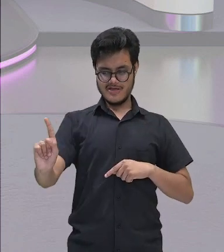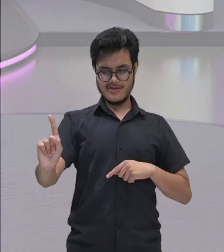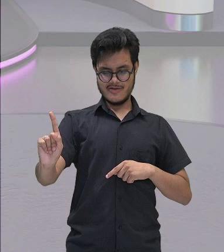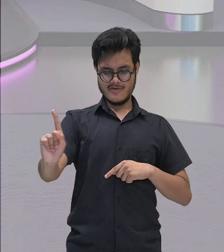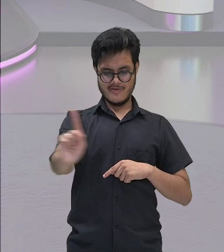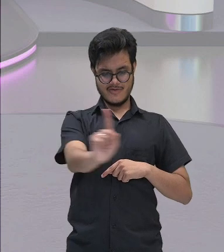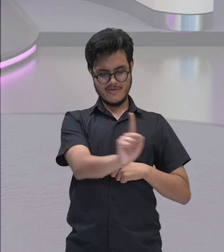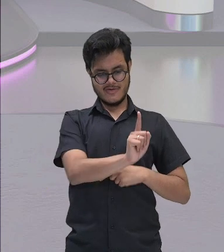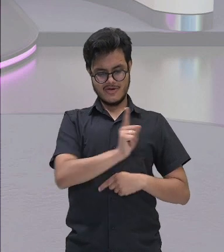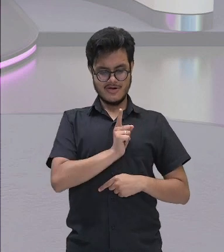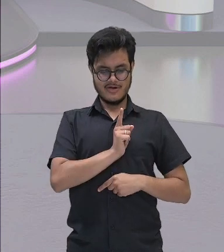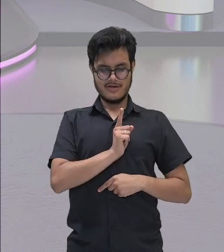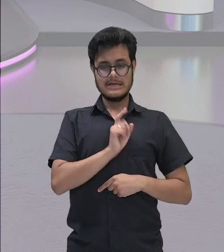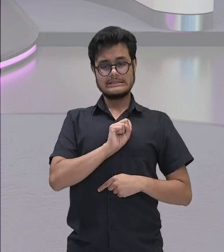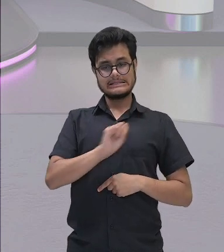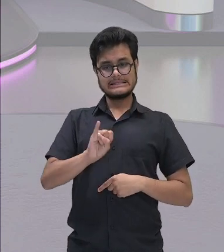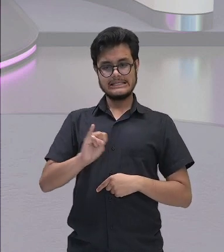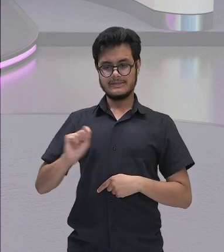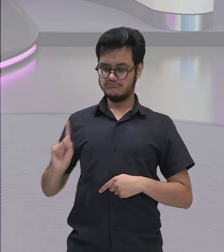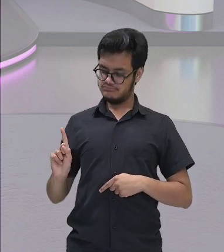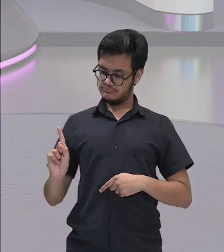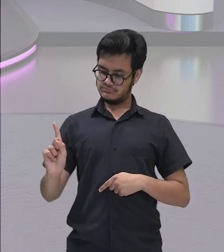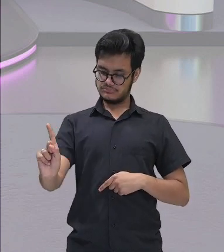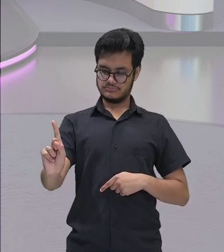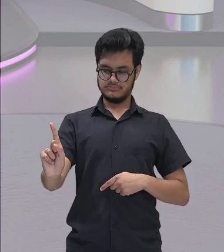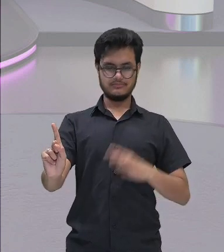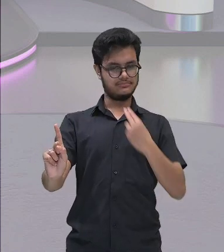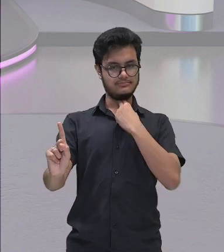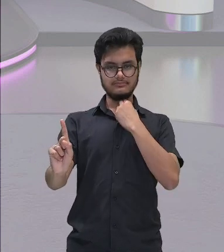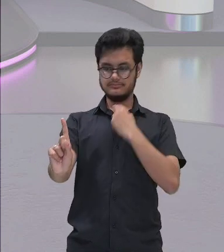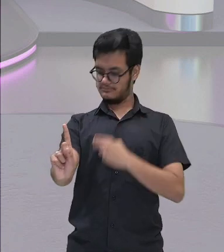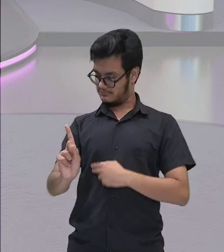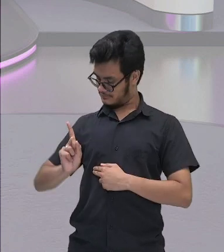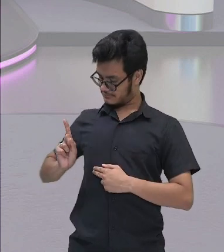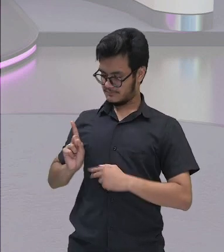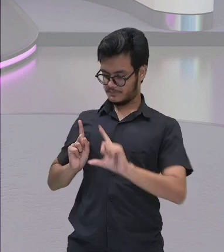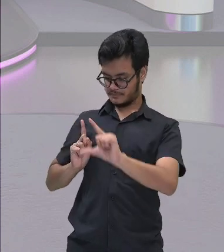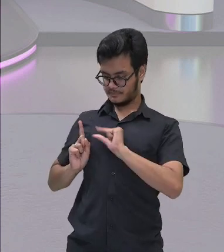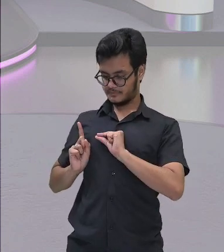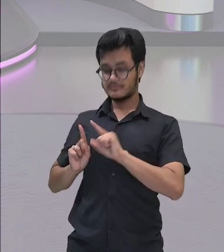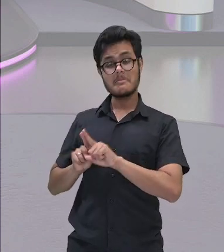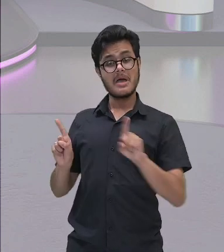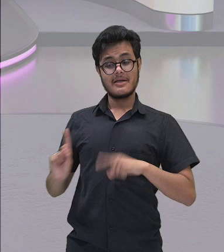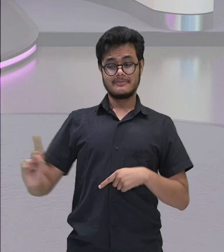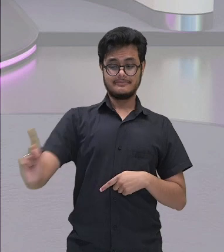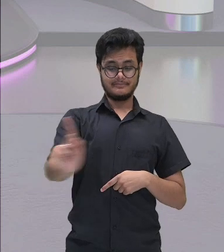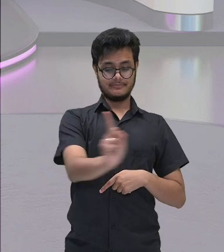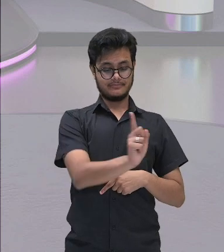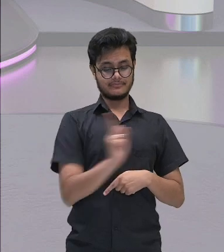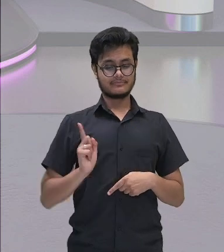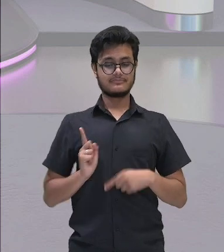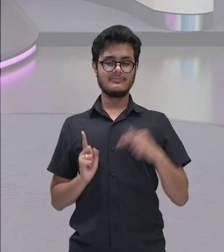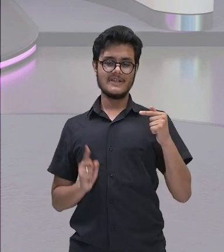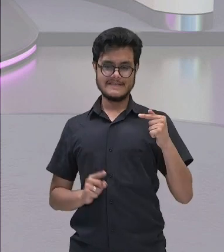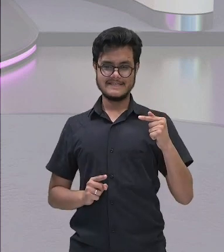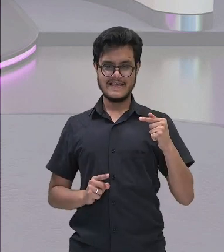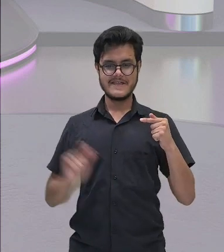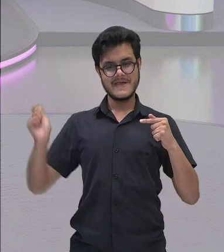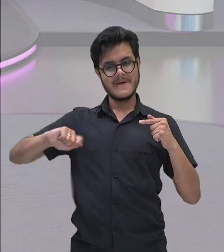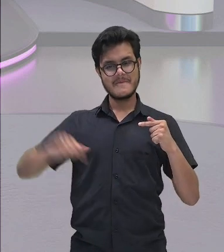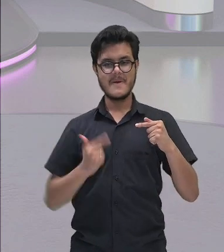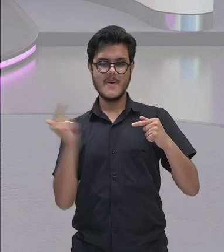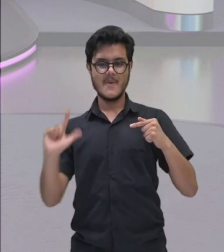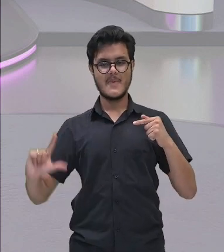ou seja se a pessoa entrar pela primeira porta ela não vai poder sair por essa porta mas ela tem o quê Ela tem sete outras